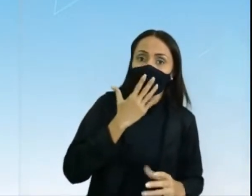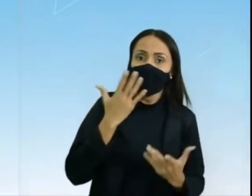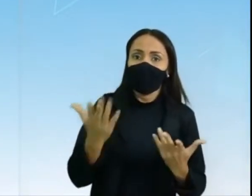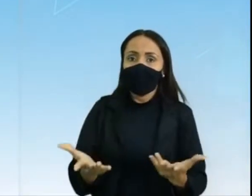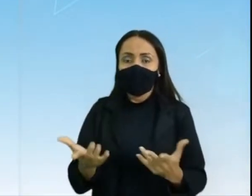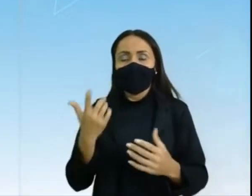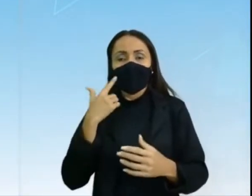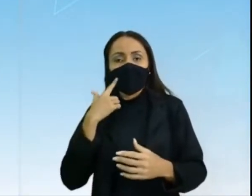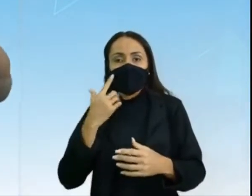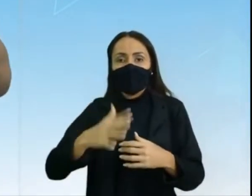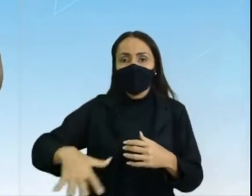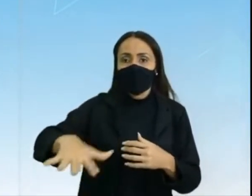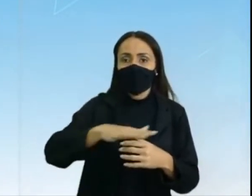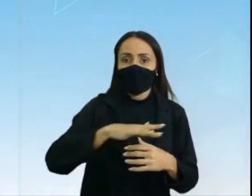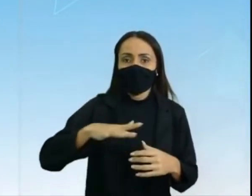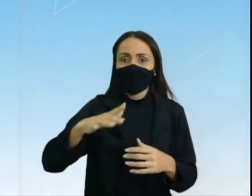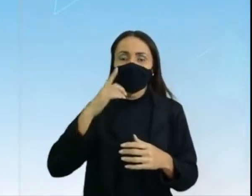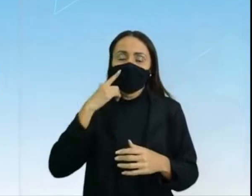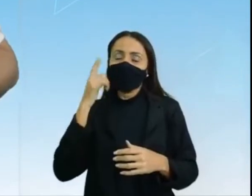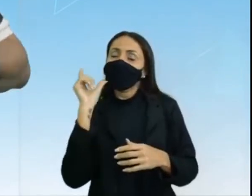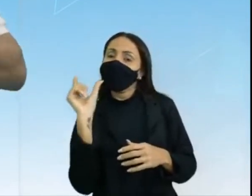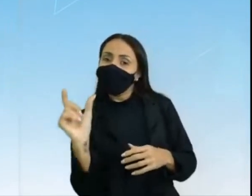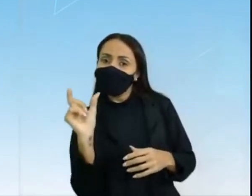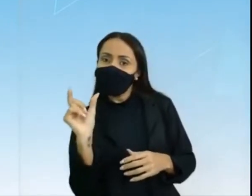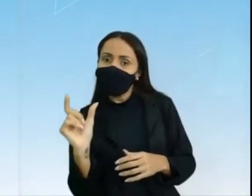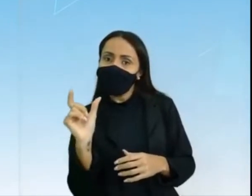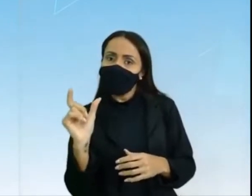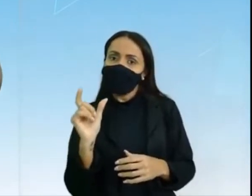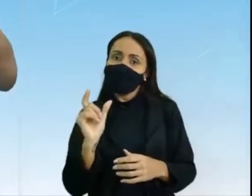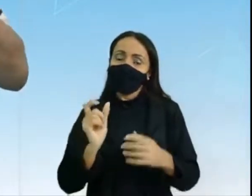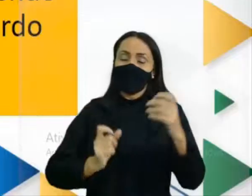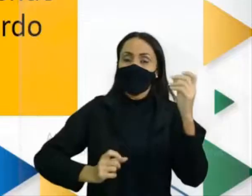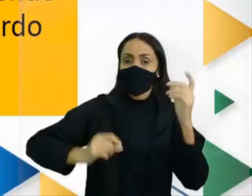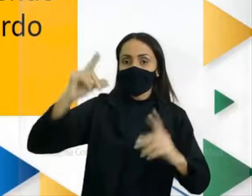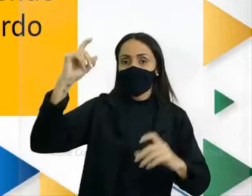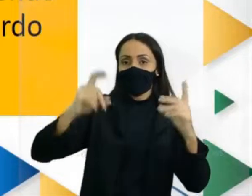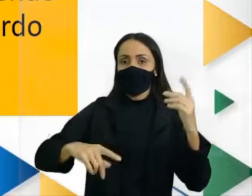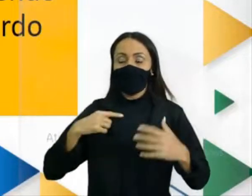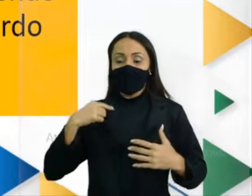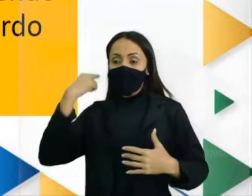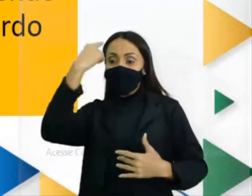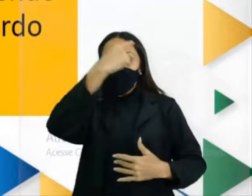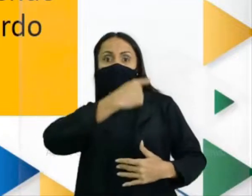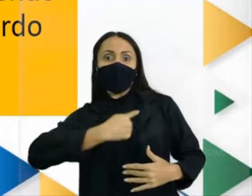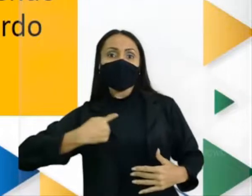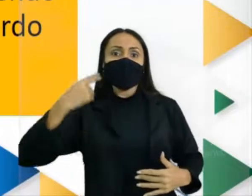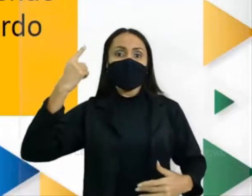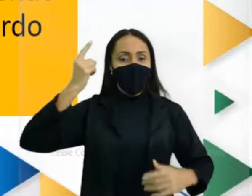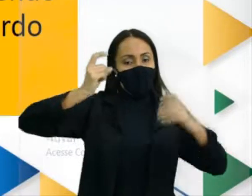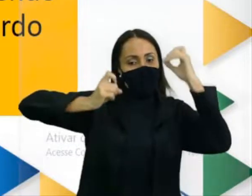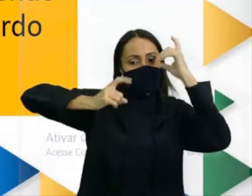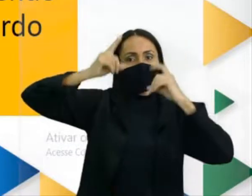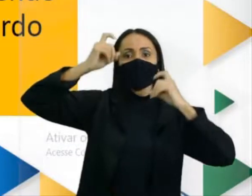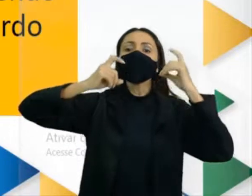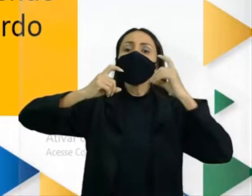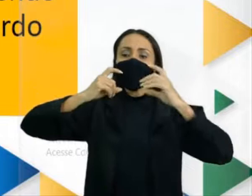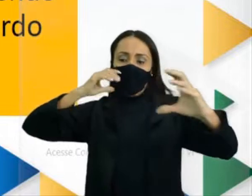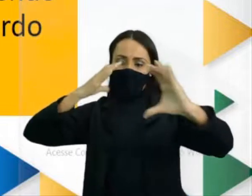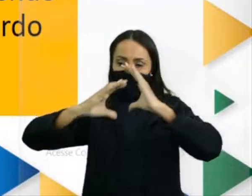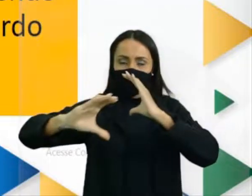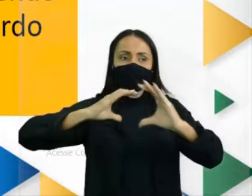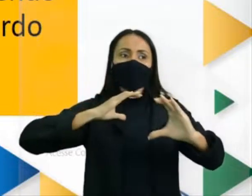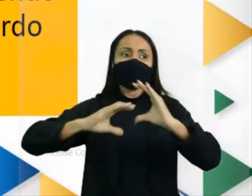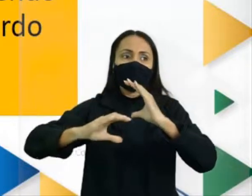a fonte, a palavra, o gesto, a fisionomia, tudo isso comunica.